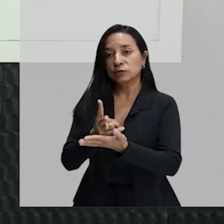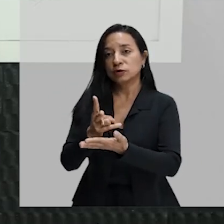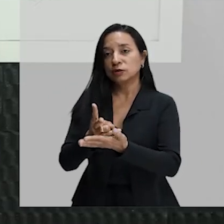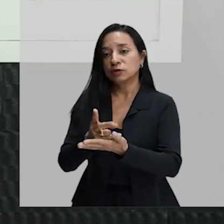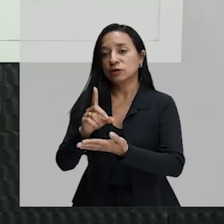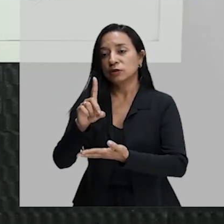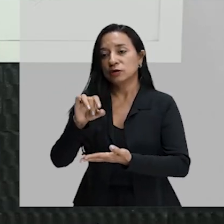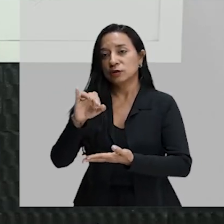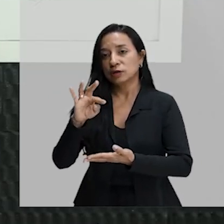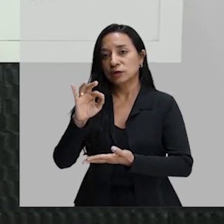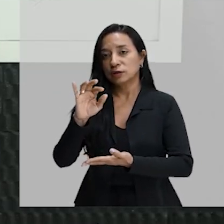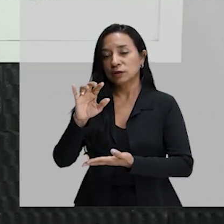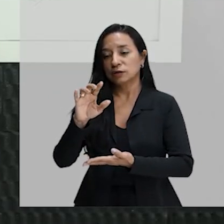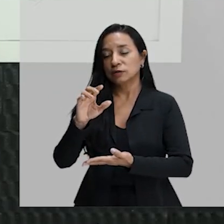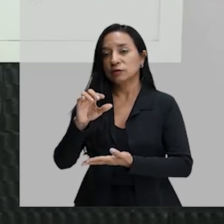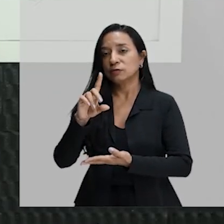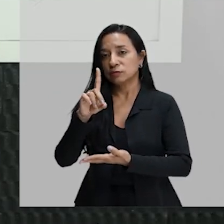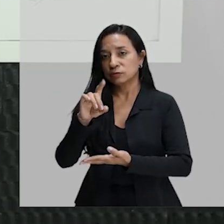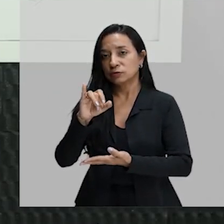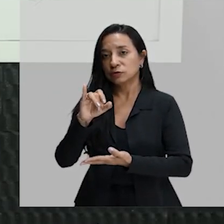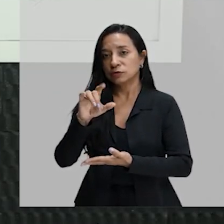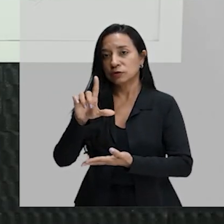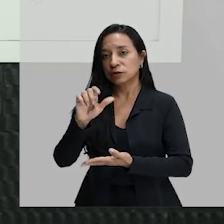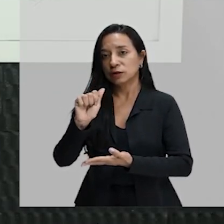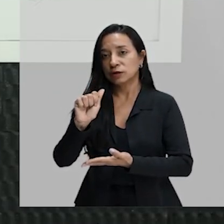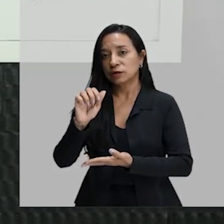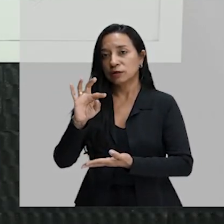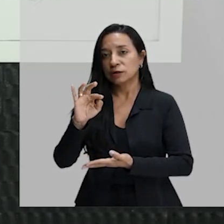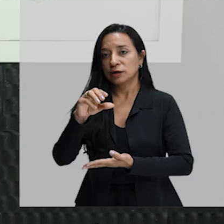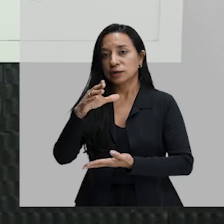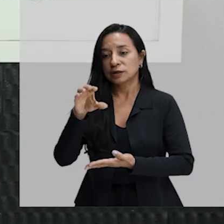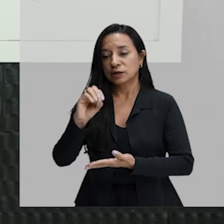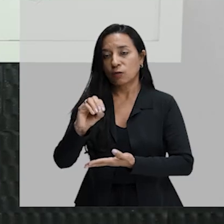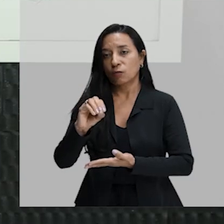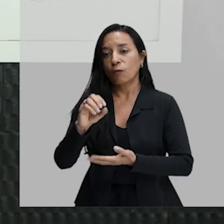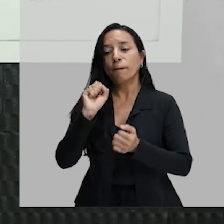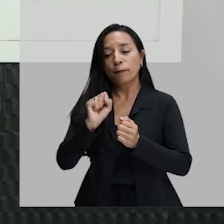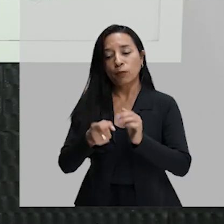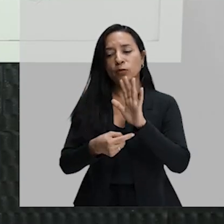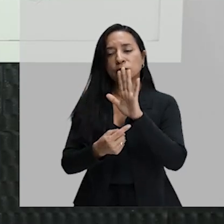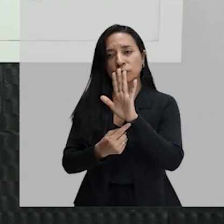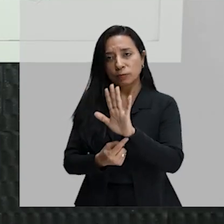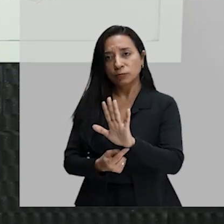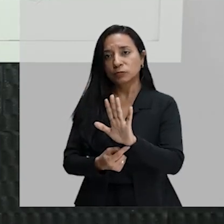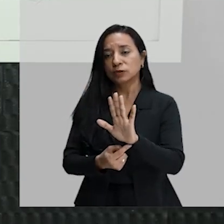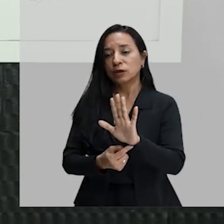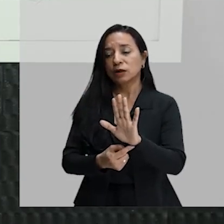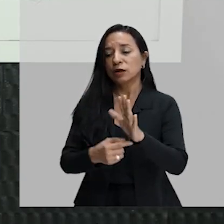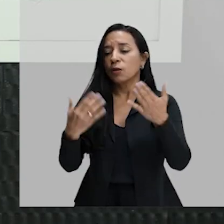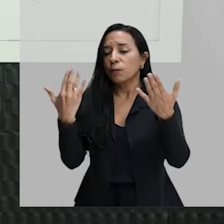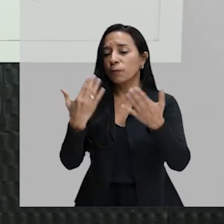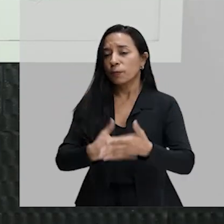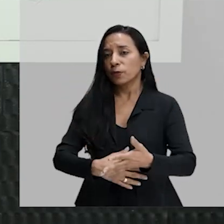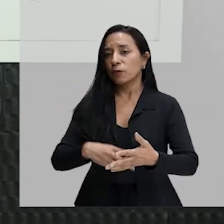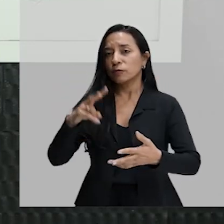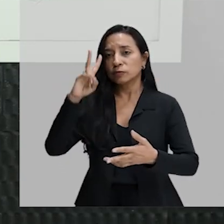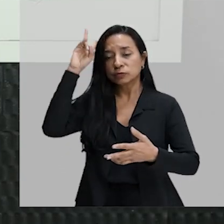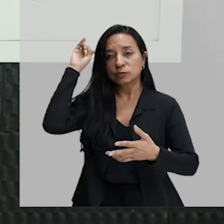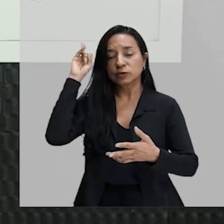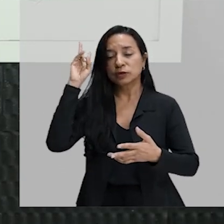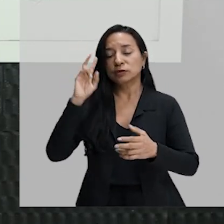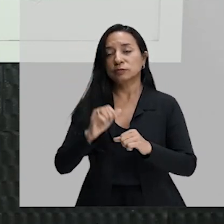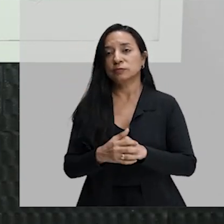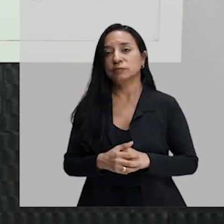elas podem aparecer aí, ó, nas provas de vestibulares. Tá ok? Eu gosto bastante dessas relações das provas de